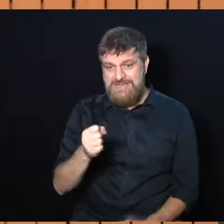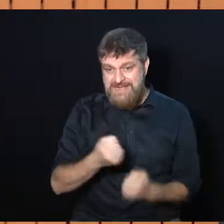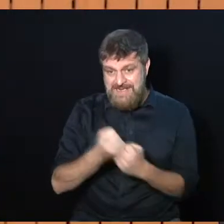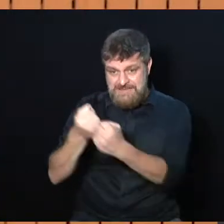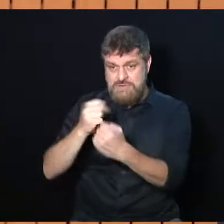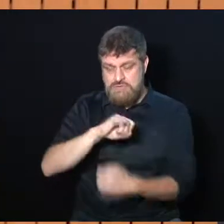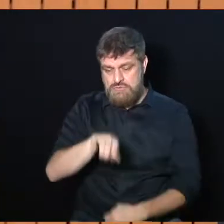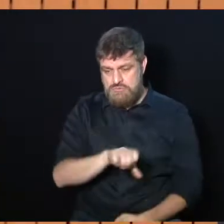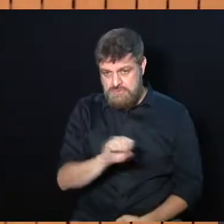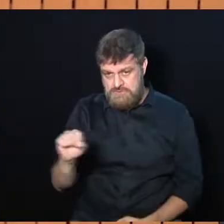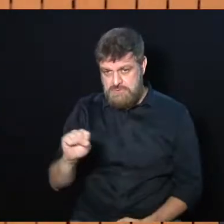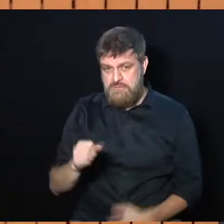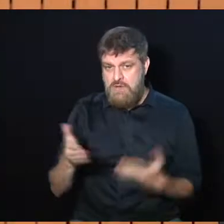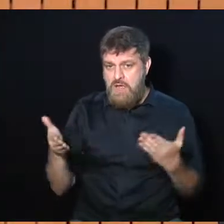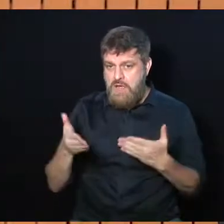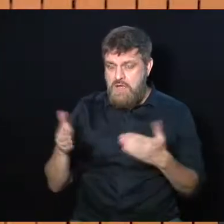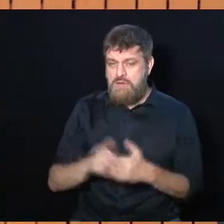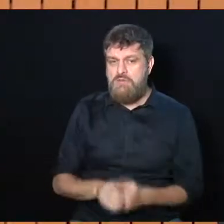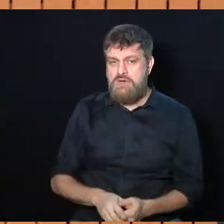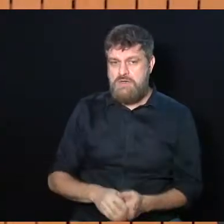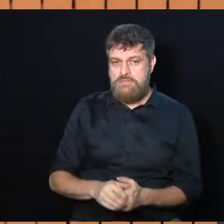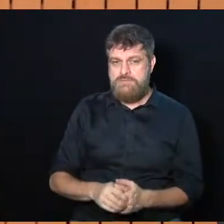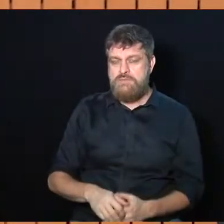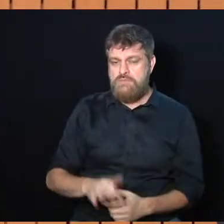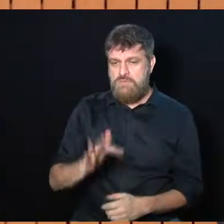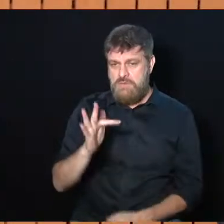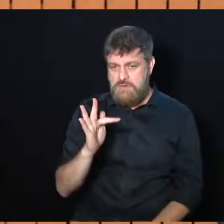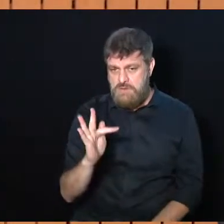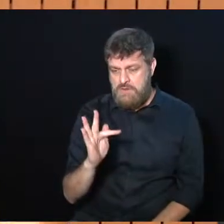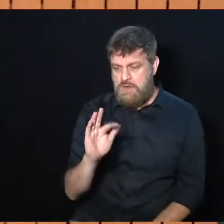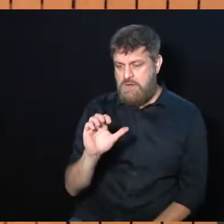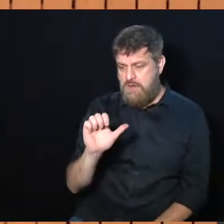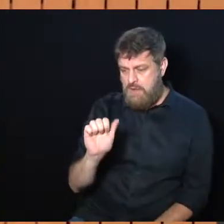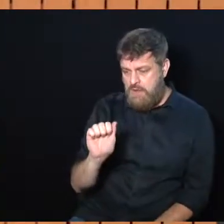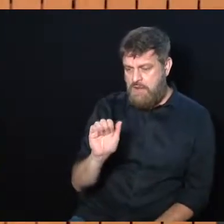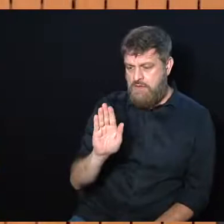passar a palavra para o Dr. Fábio, expor,